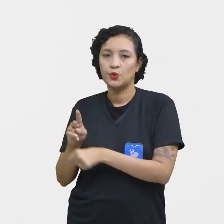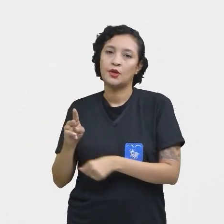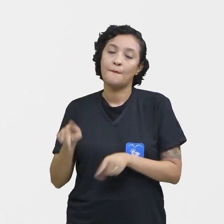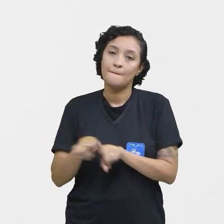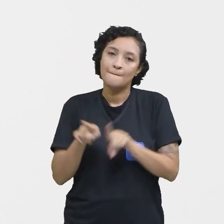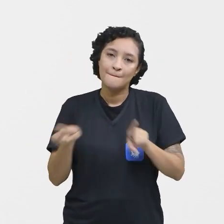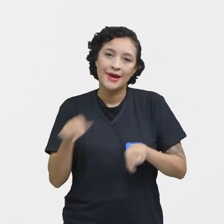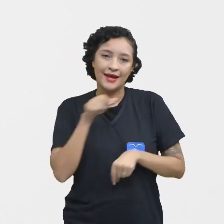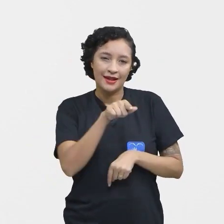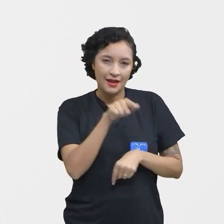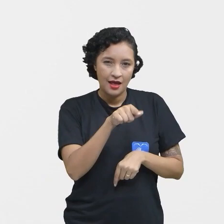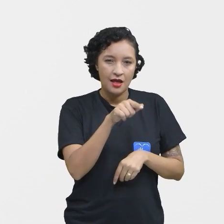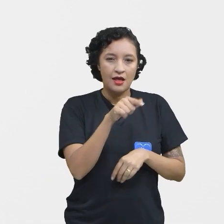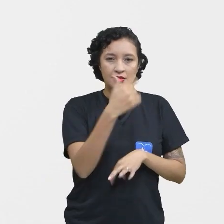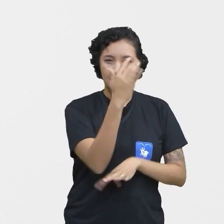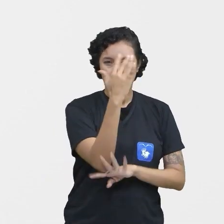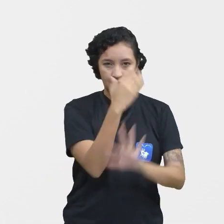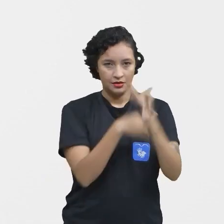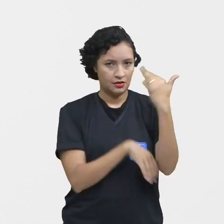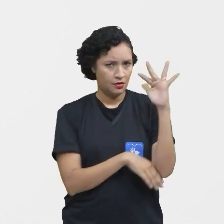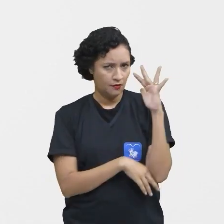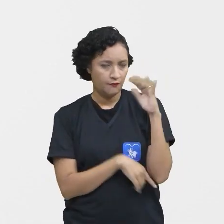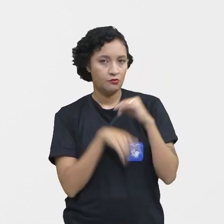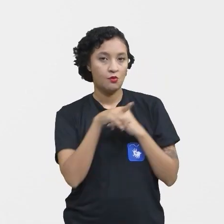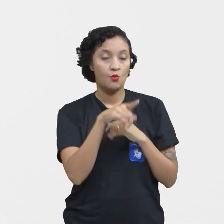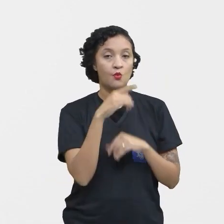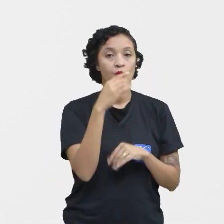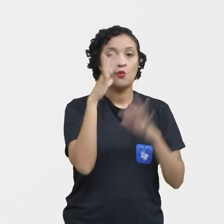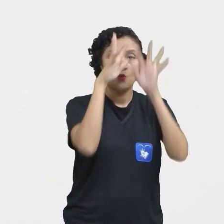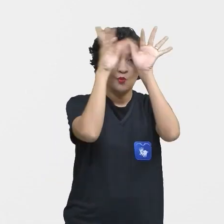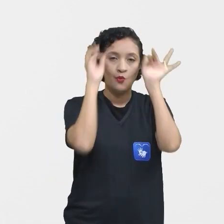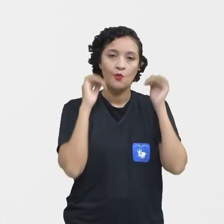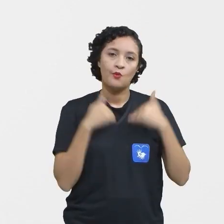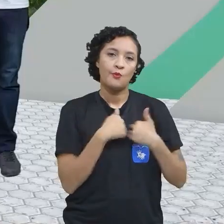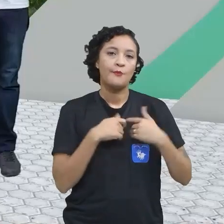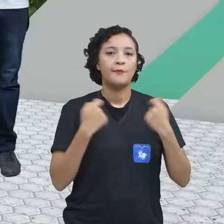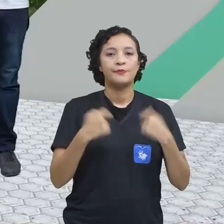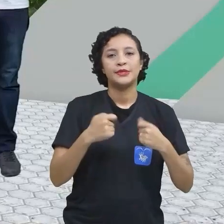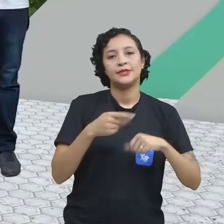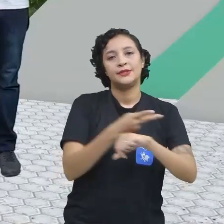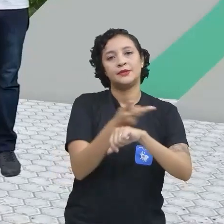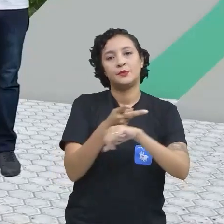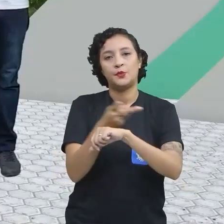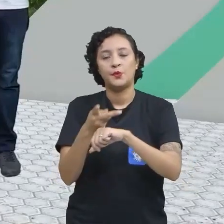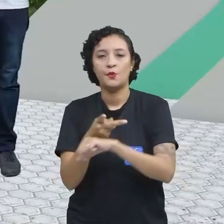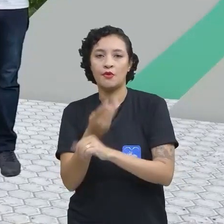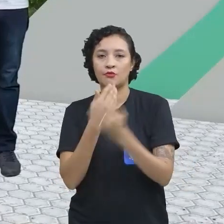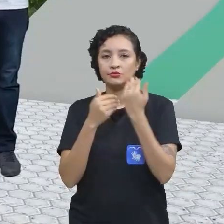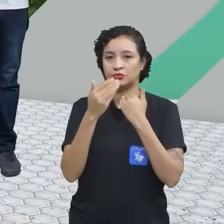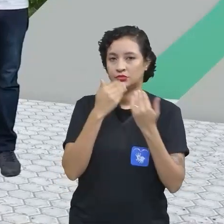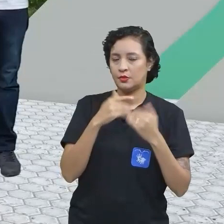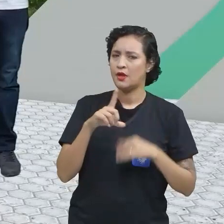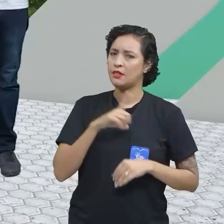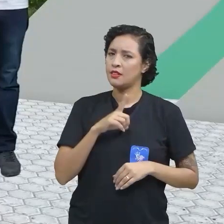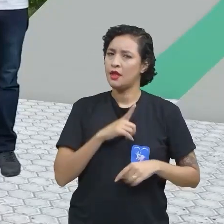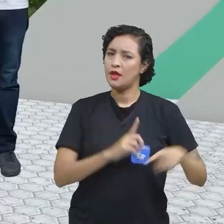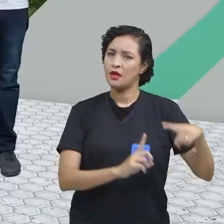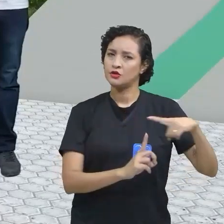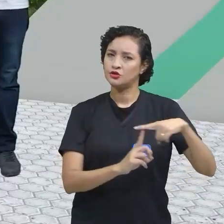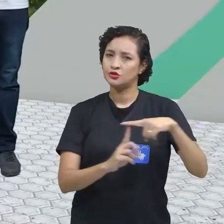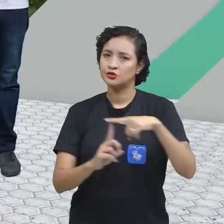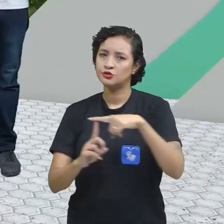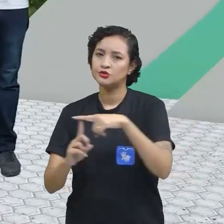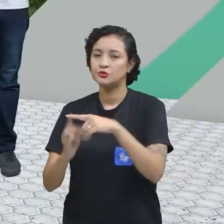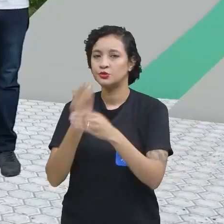como eu falei para vocês, nem sempre o animal ele possui vários tipos de alimentação, dependendo